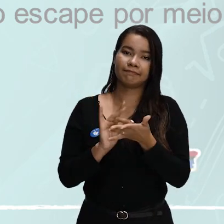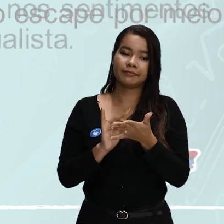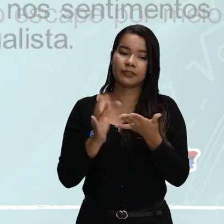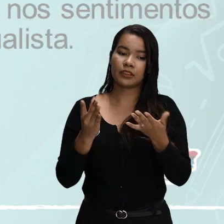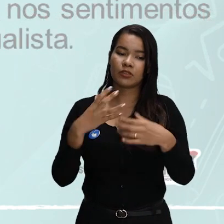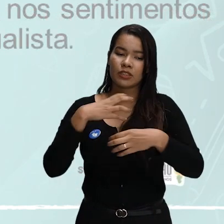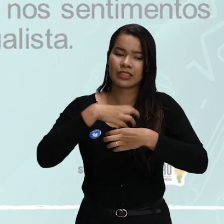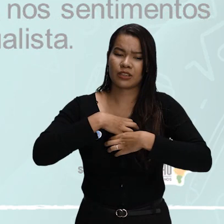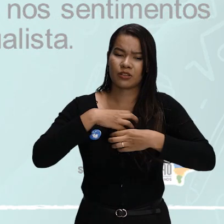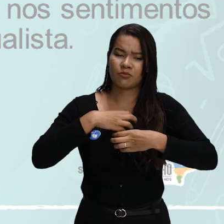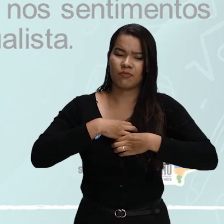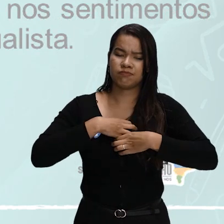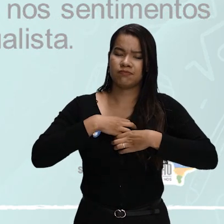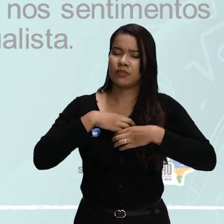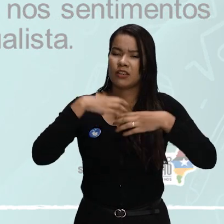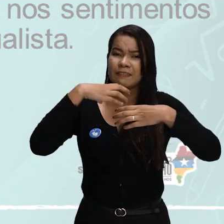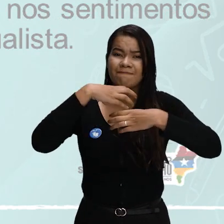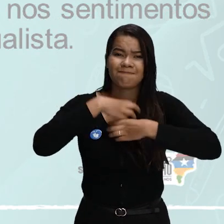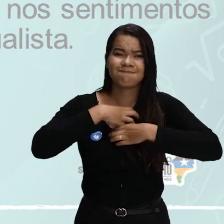Sentimentalismo